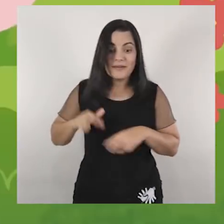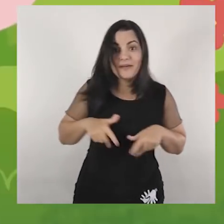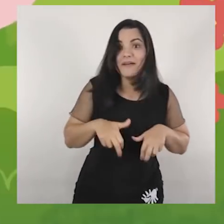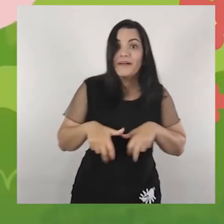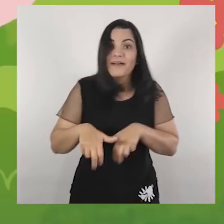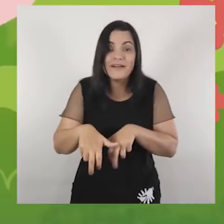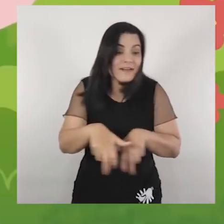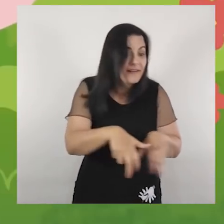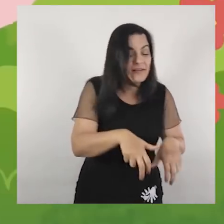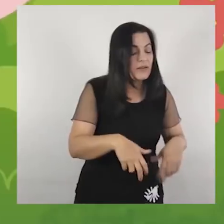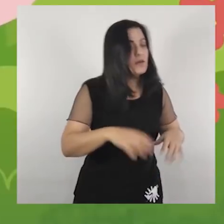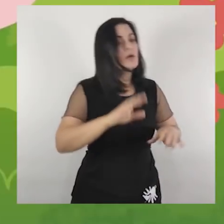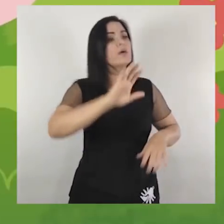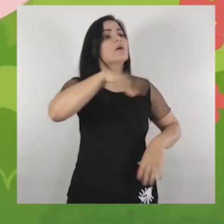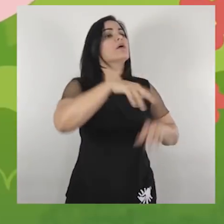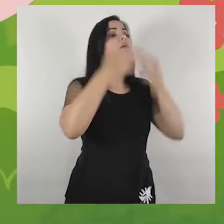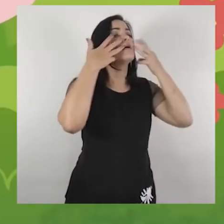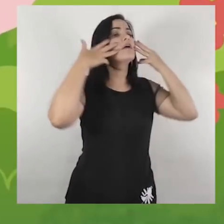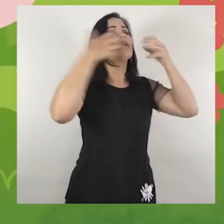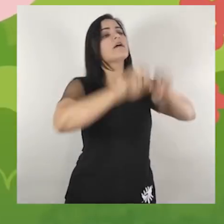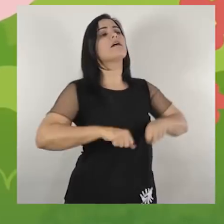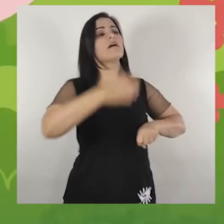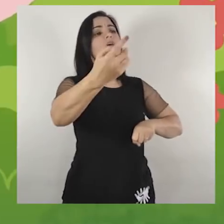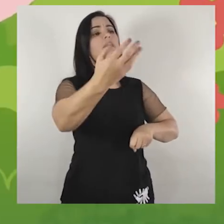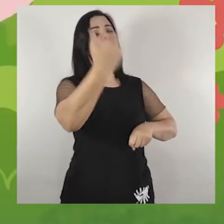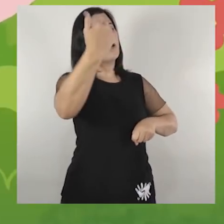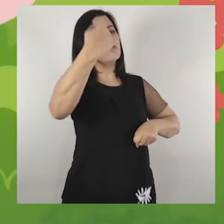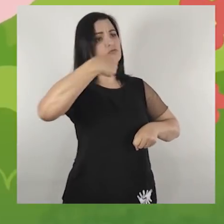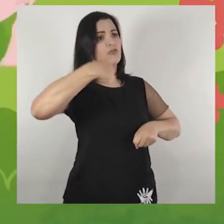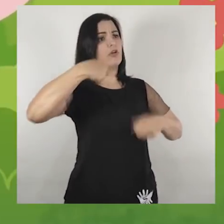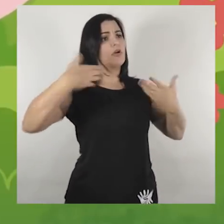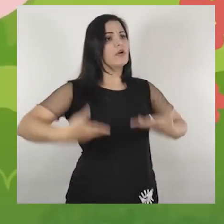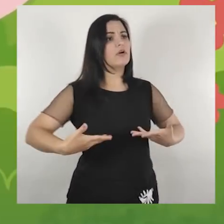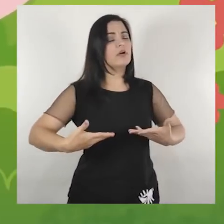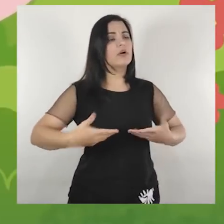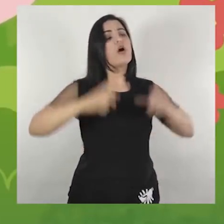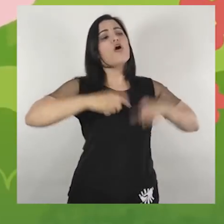Ei, Cláudio, assim você não vai me achar nunca. Pra onde você tá indo?